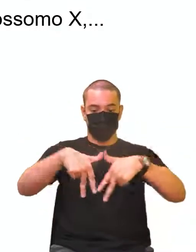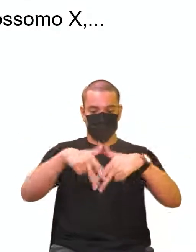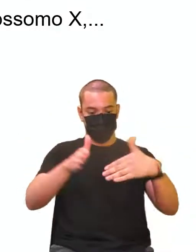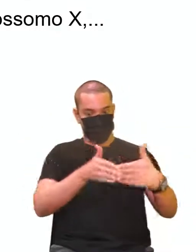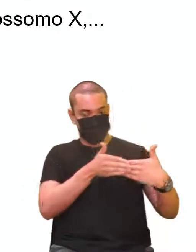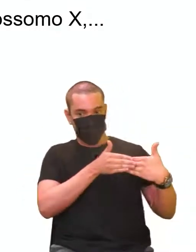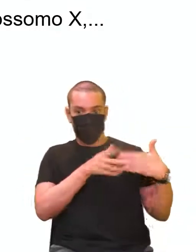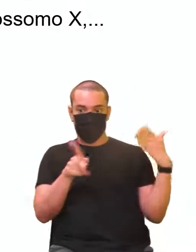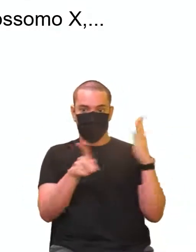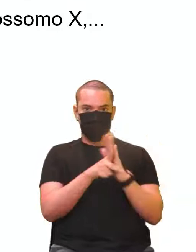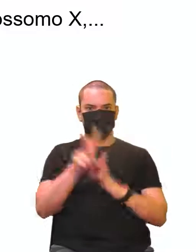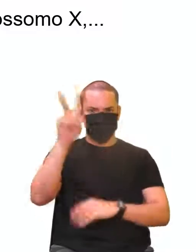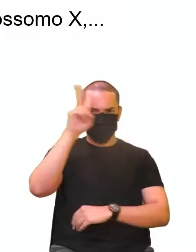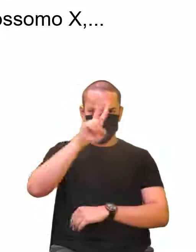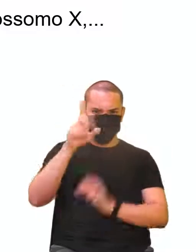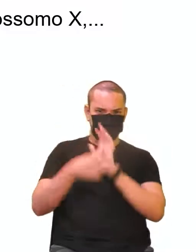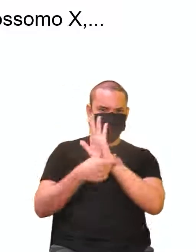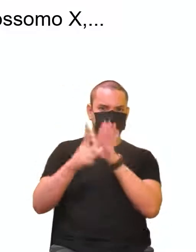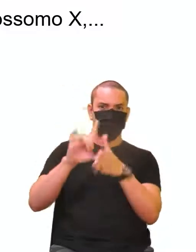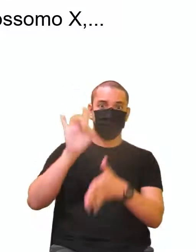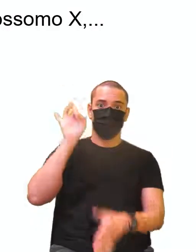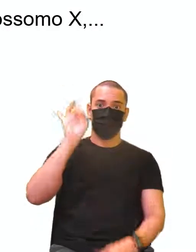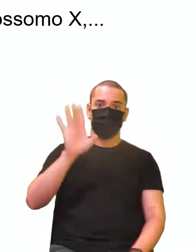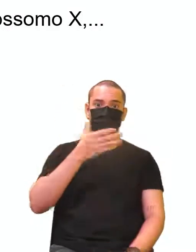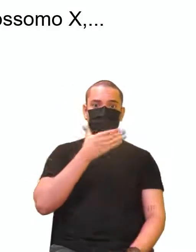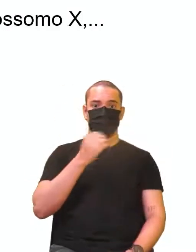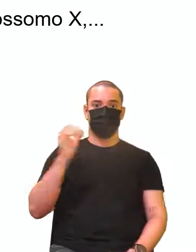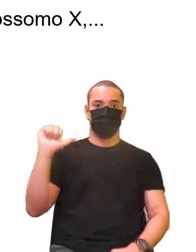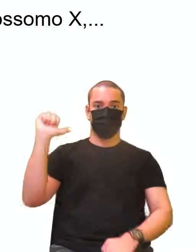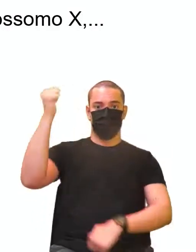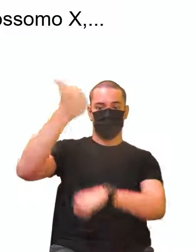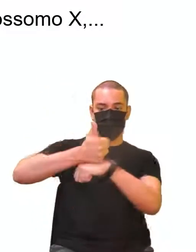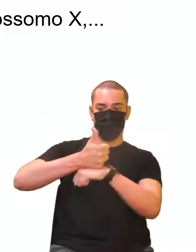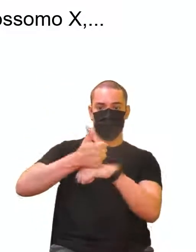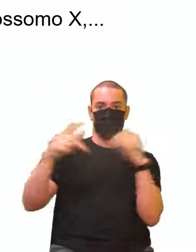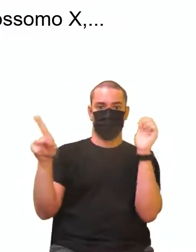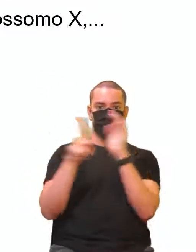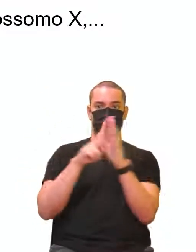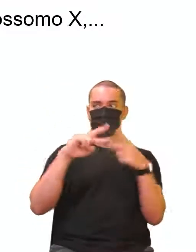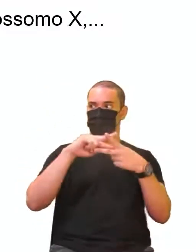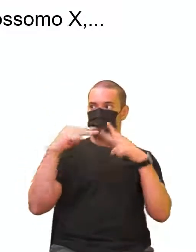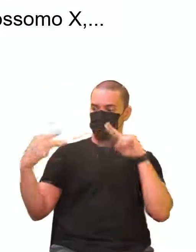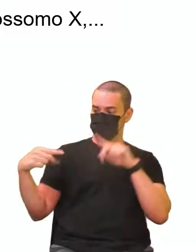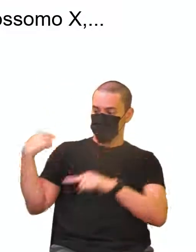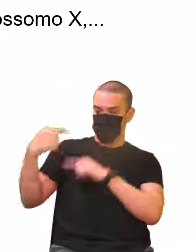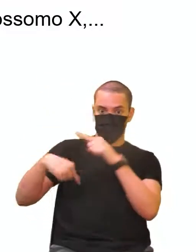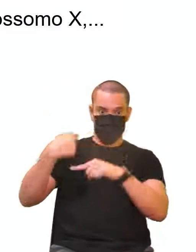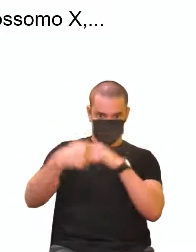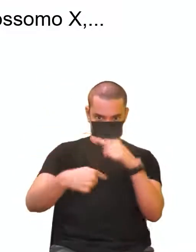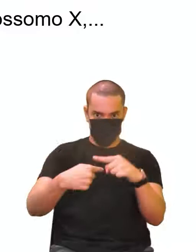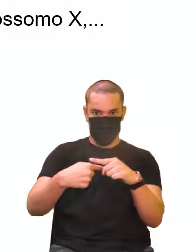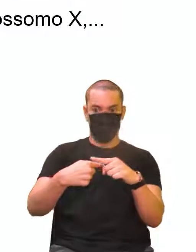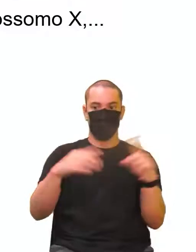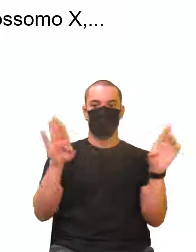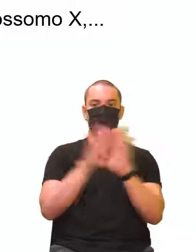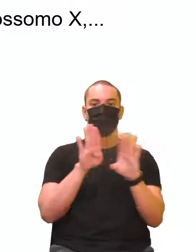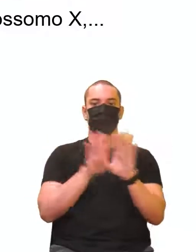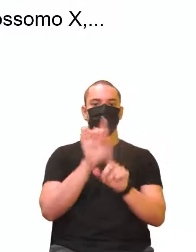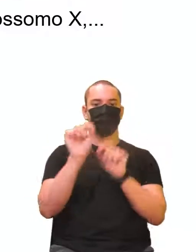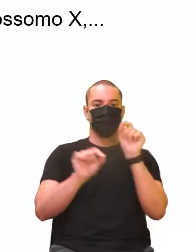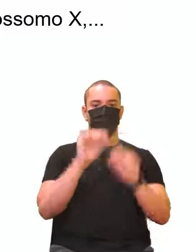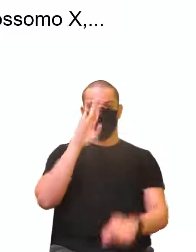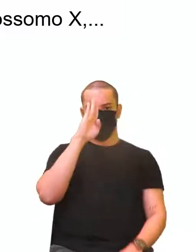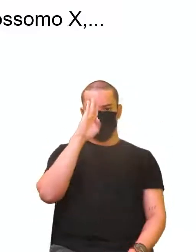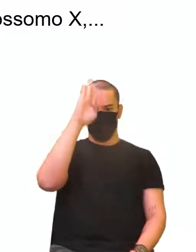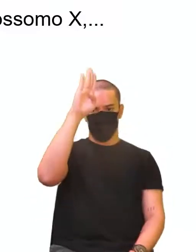sexo, lembra? Só os homens serão afetados por essa herança, tá? E aí nós temos só um trechinho